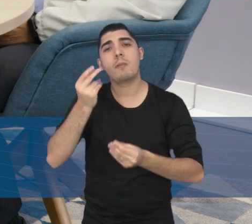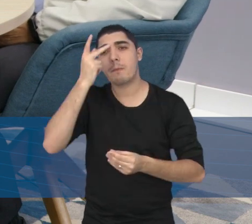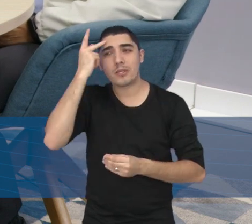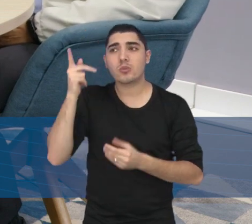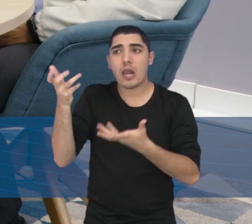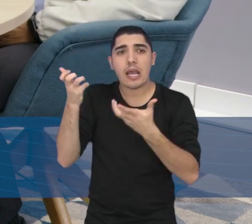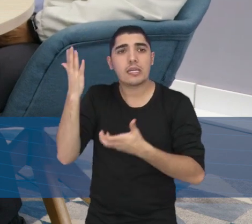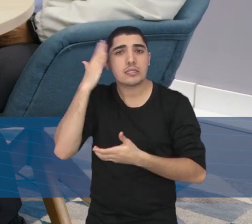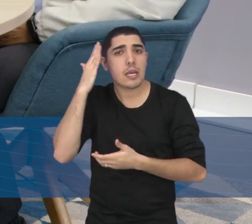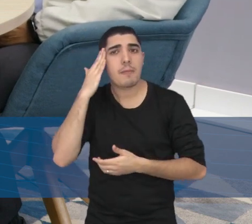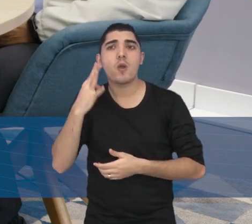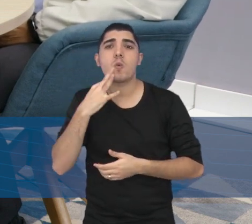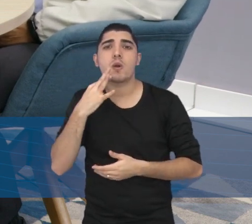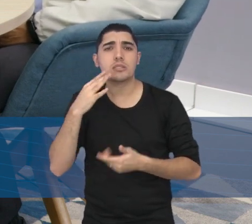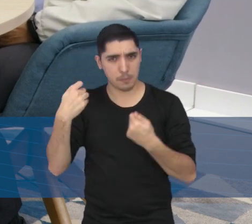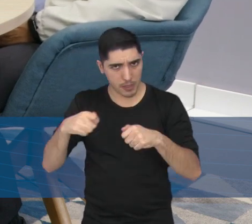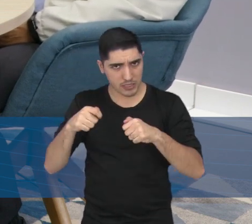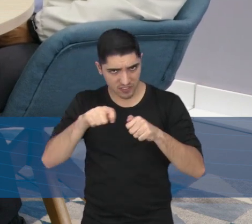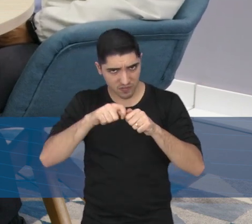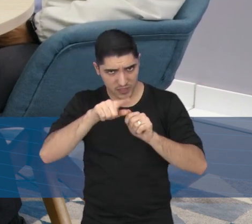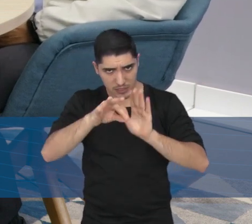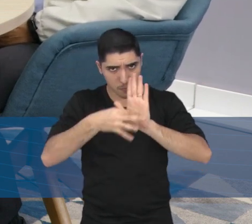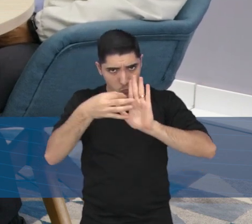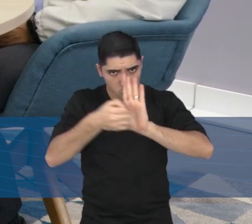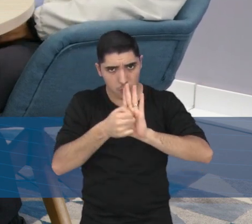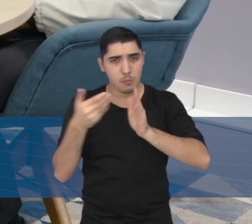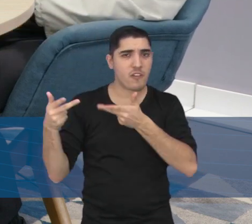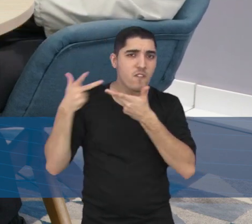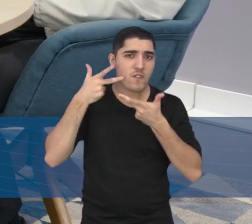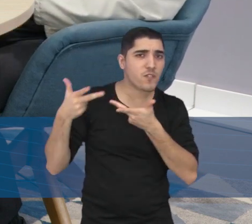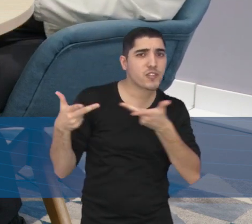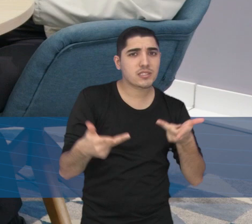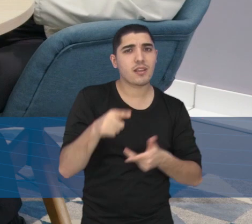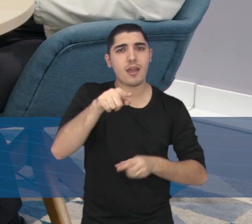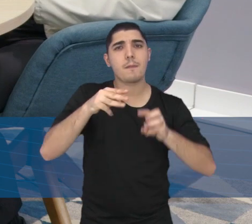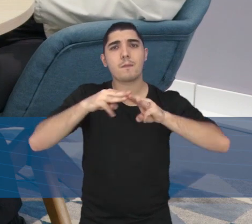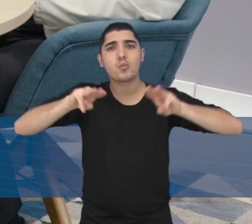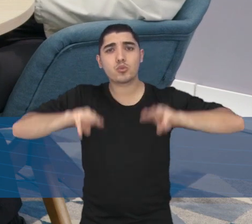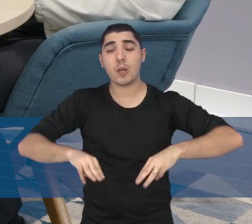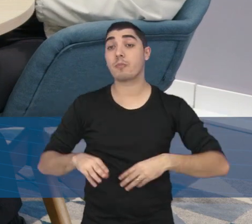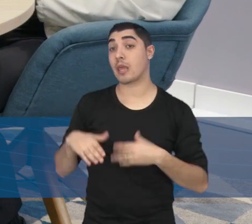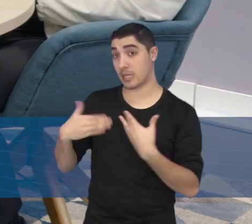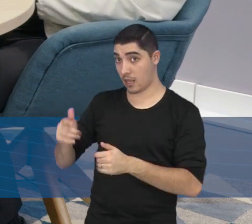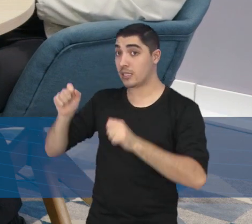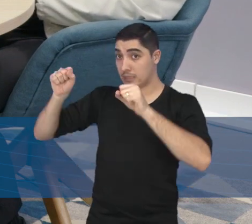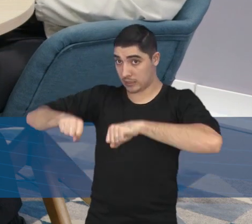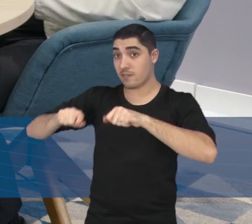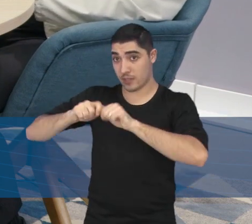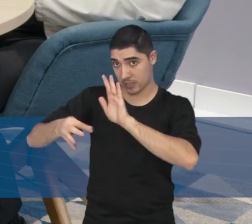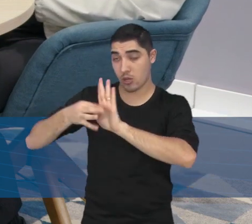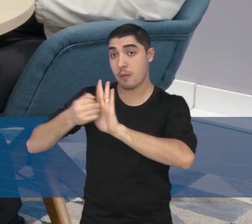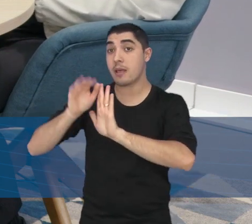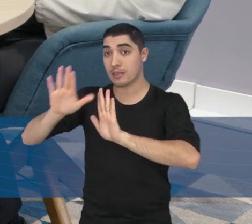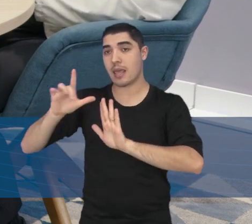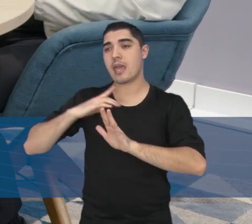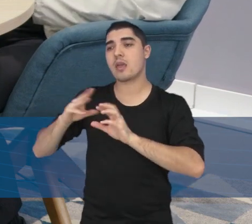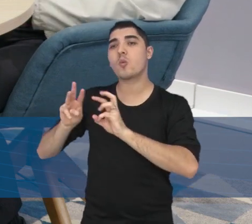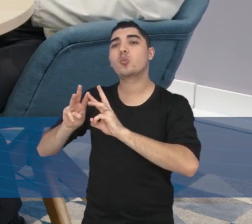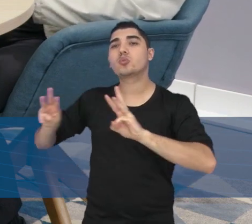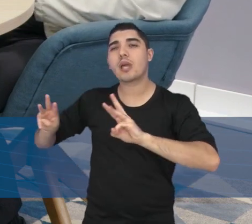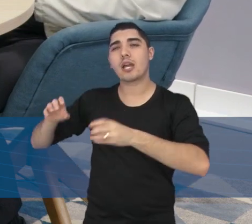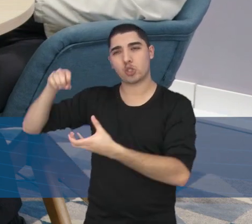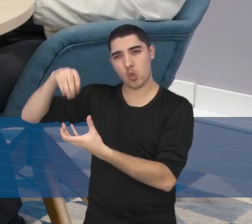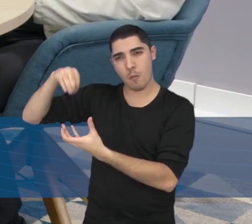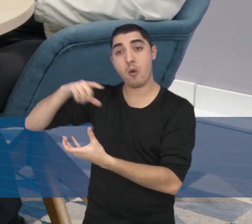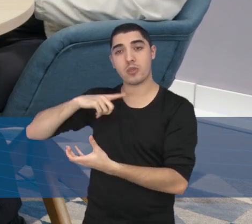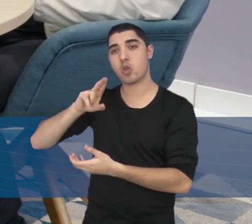interesse em conhecer, tem que fazer um pré-cadastro, é só ir lá? Como a gente monta grupos, né? Se entrar no site da Urbana, tem lá o